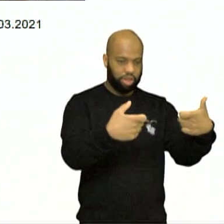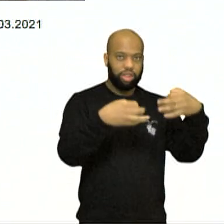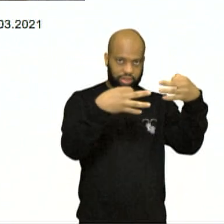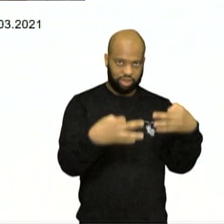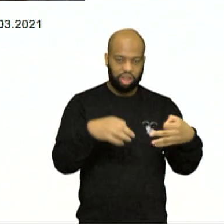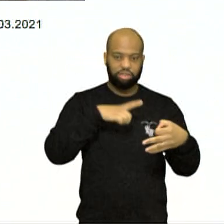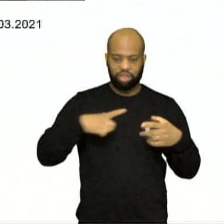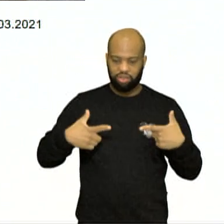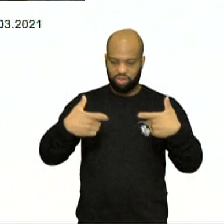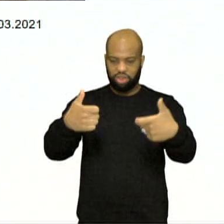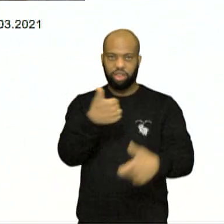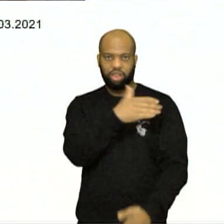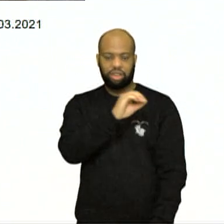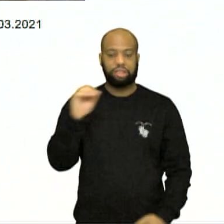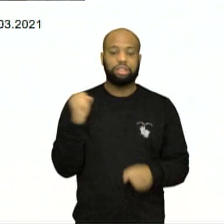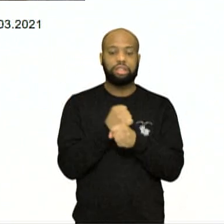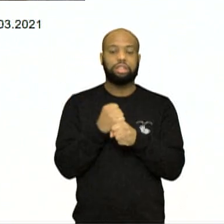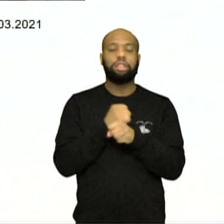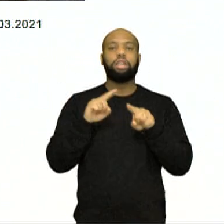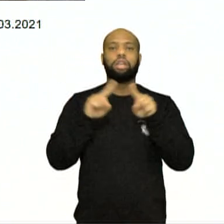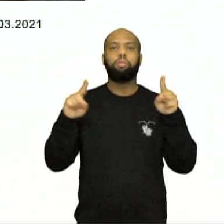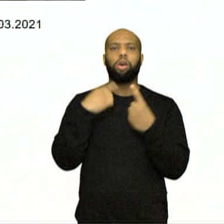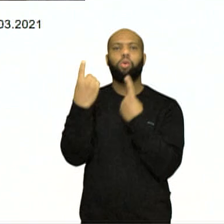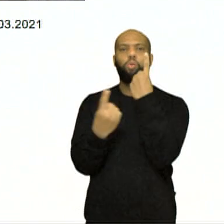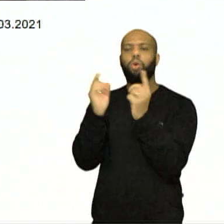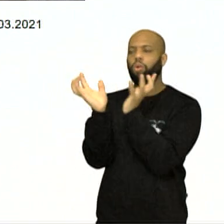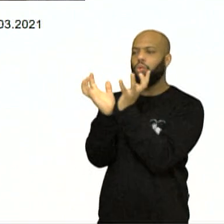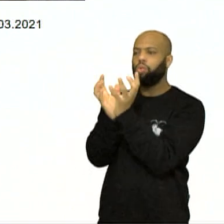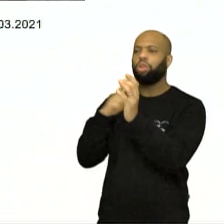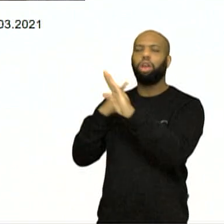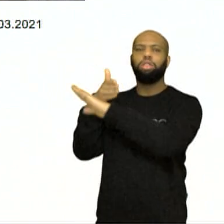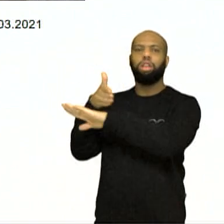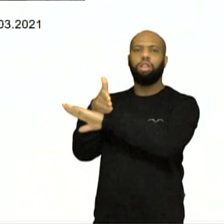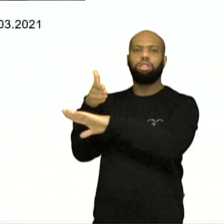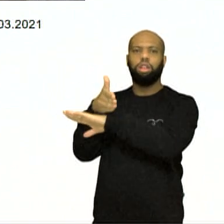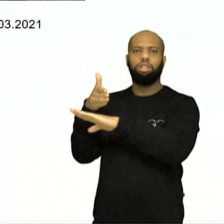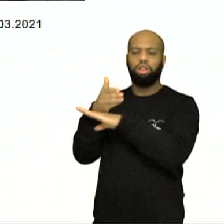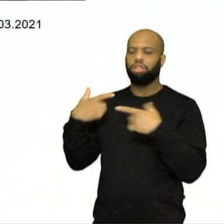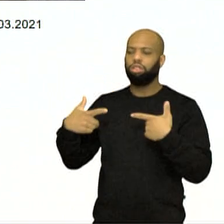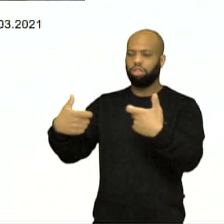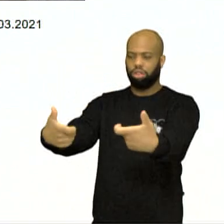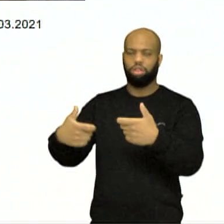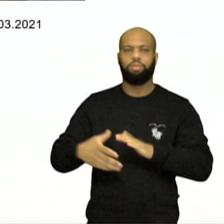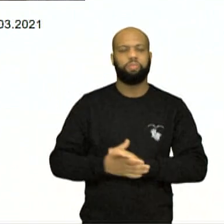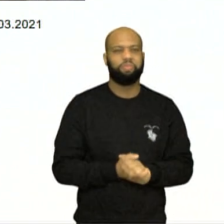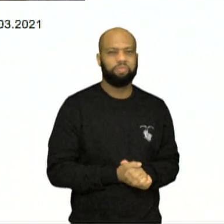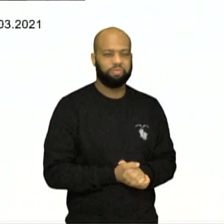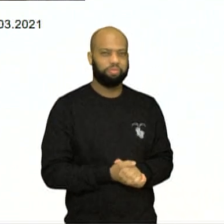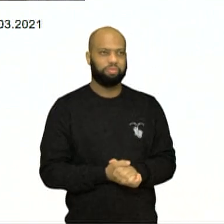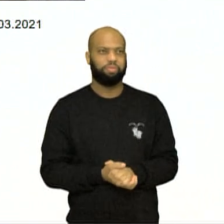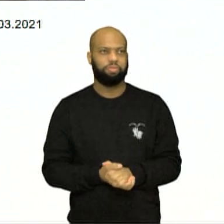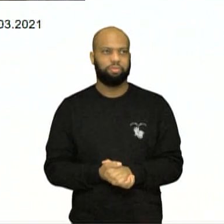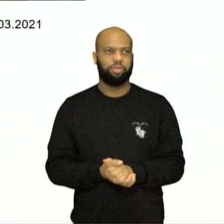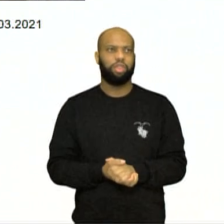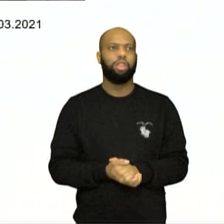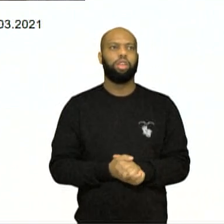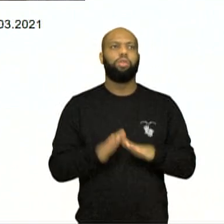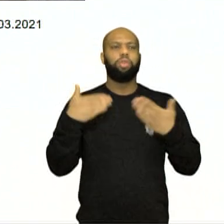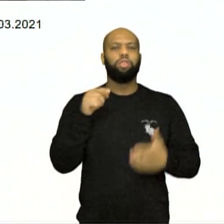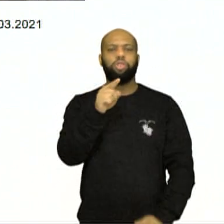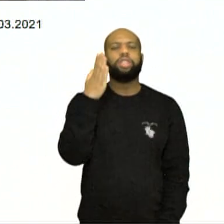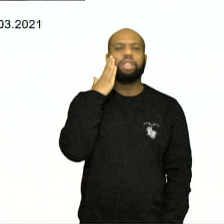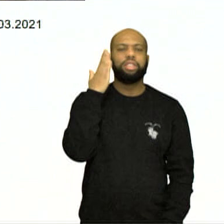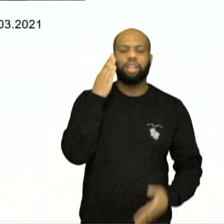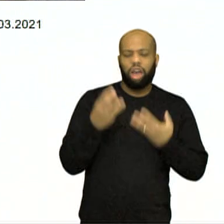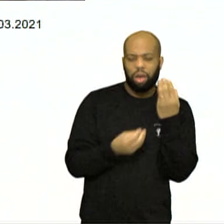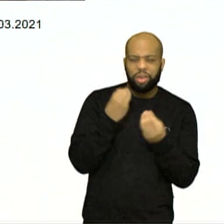a Guerra dos 100 Anos, mas quem que era o grupo que participava desta guerra, né? E você sabe como que eram